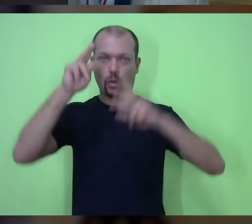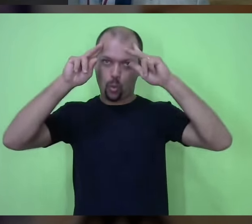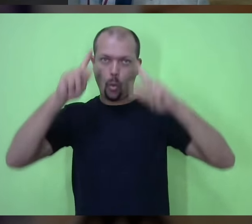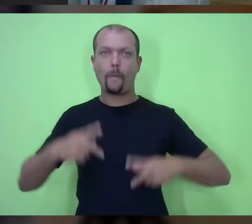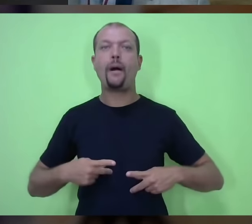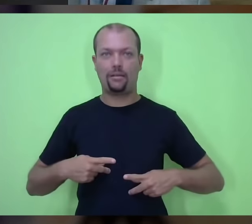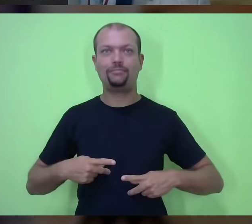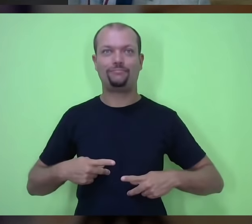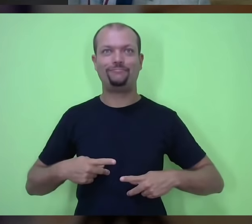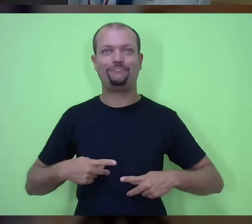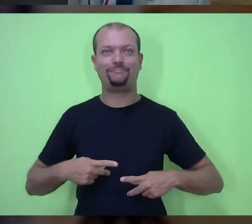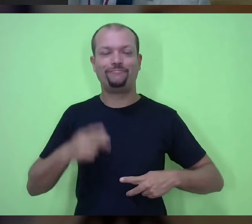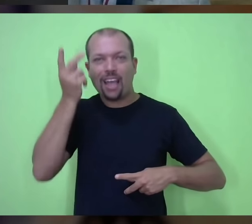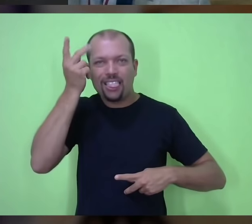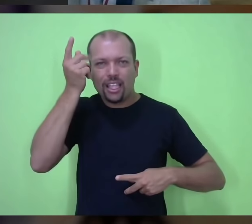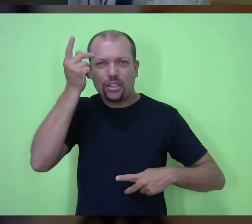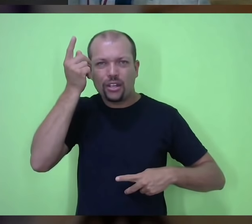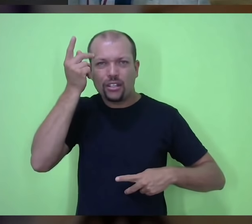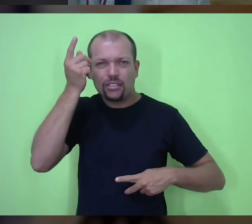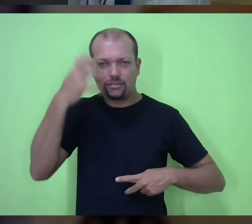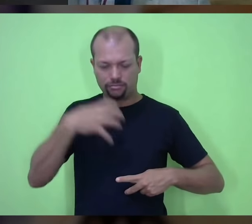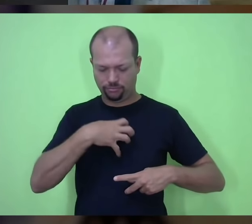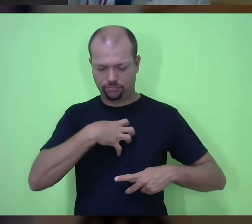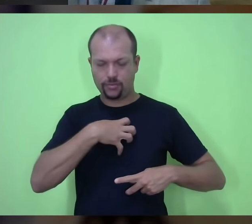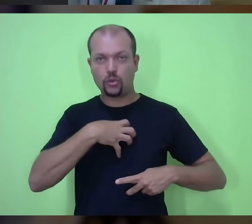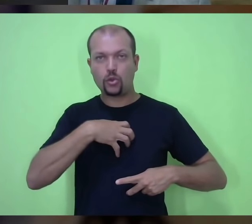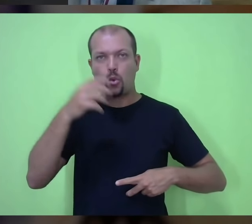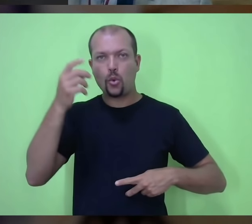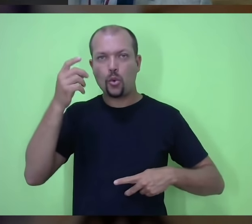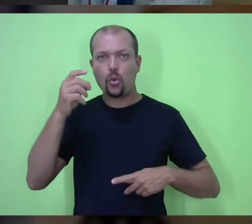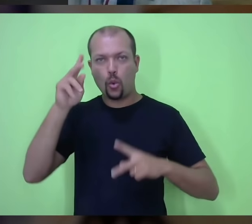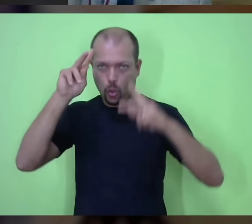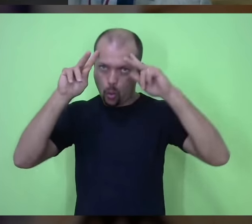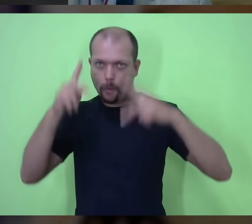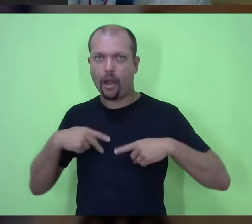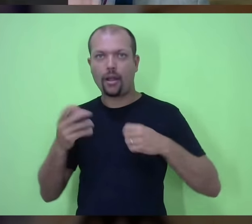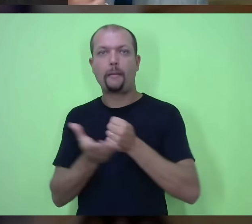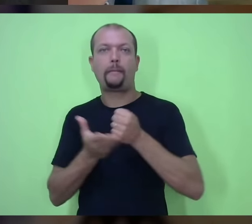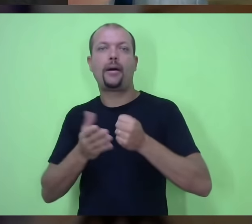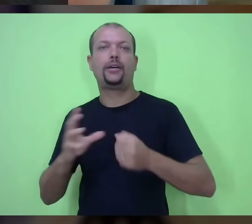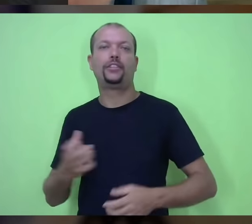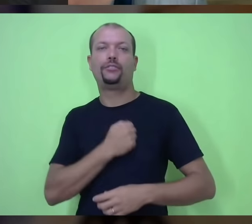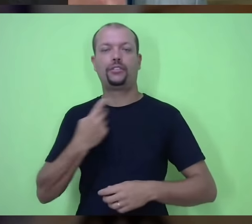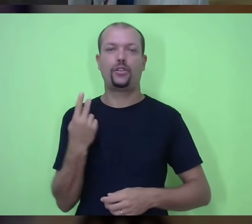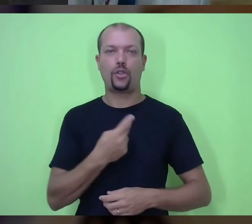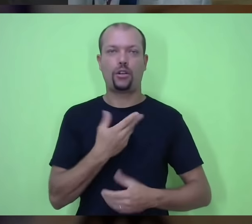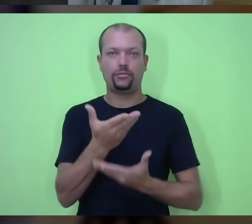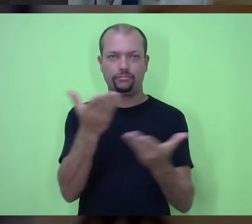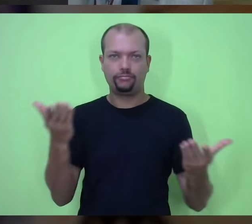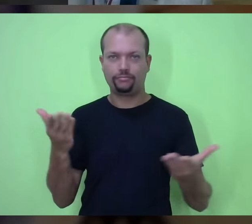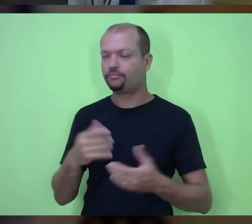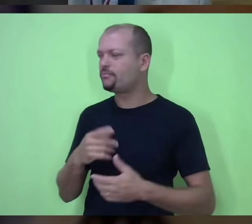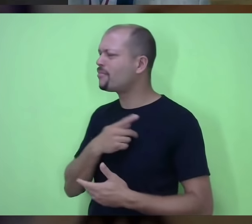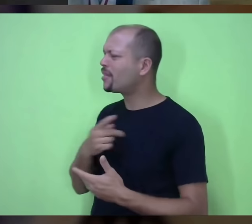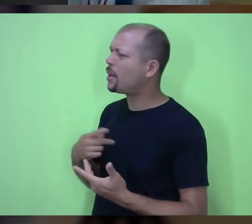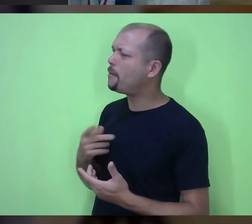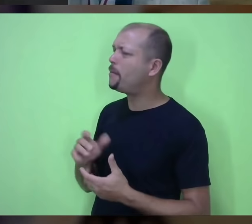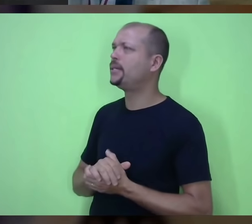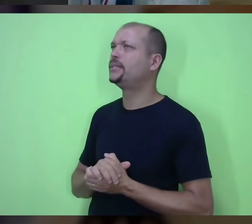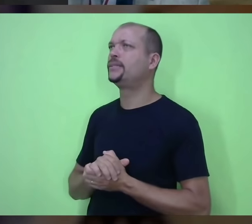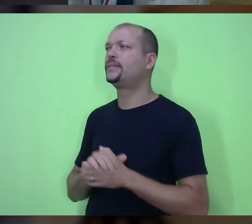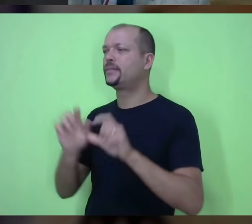natureza humana, na verdade. A natureza humana é a base da salvação. Pastor Bruno,